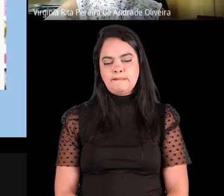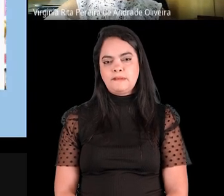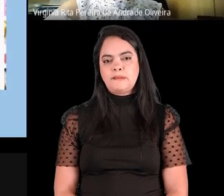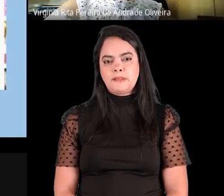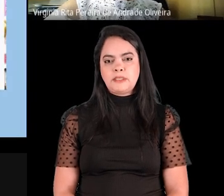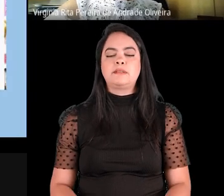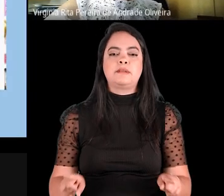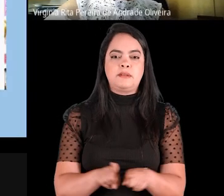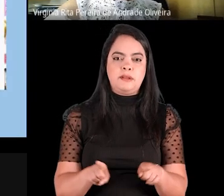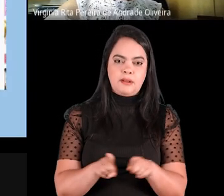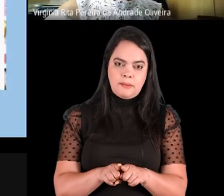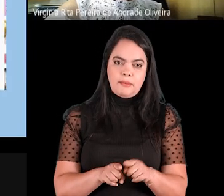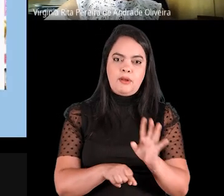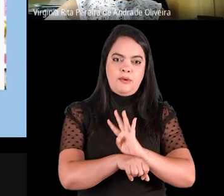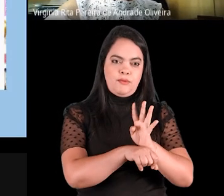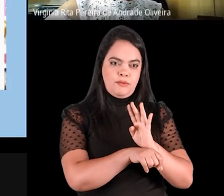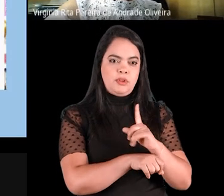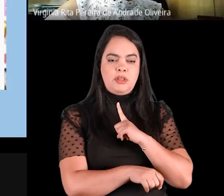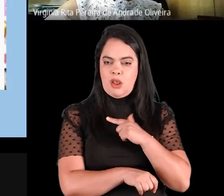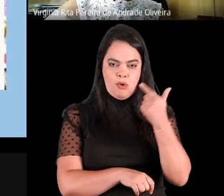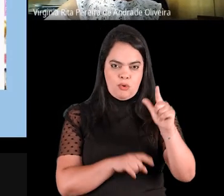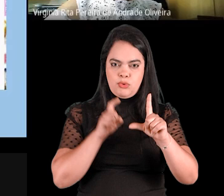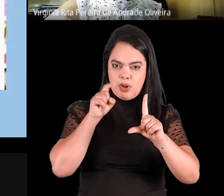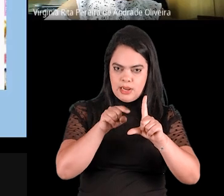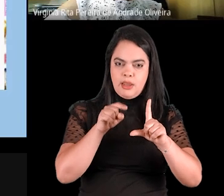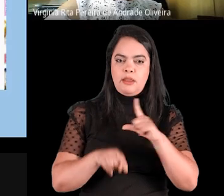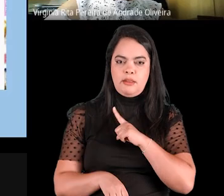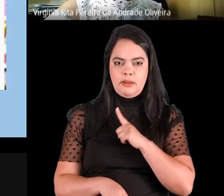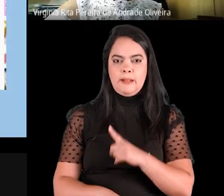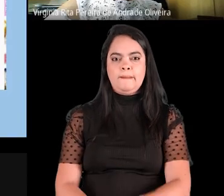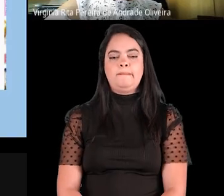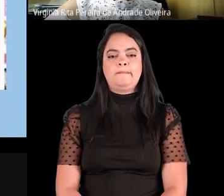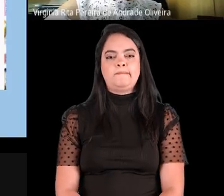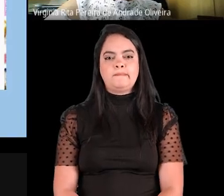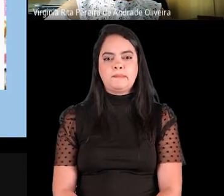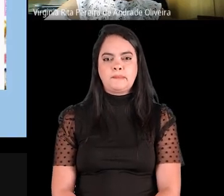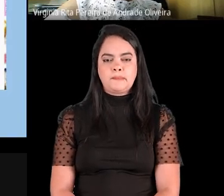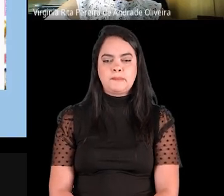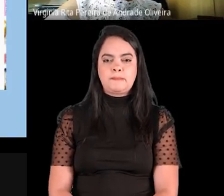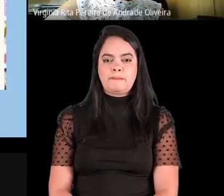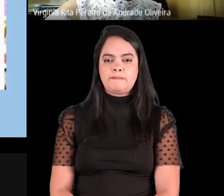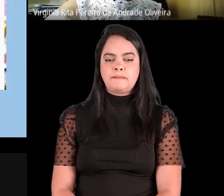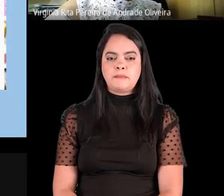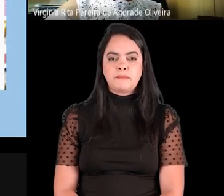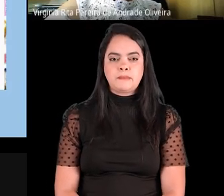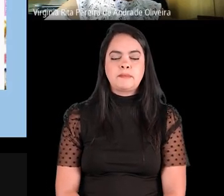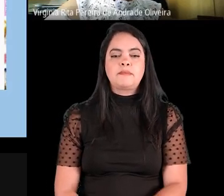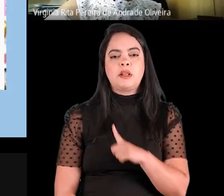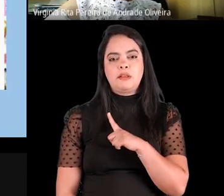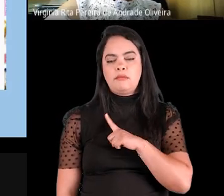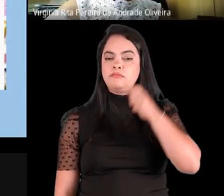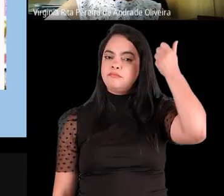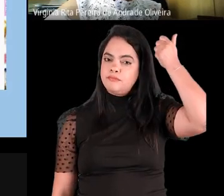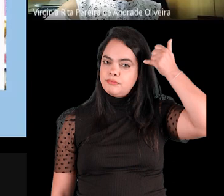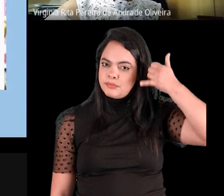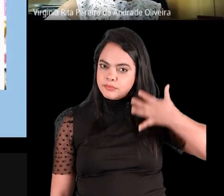Esse também tem um outro vídeo, tem um outro link de vídeo aqui, que ele vai trazer, para além da audiodescrição, esse